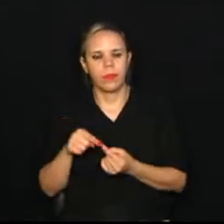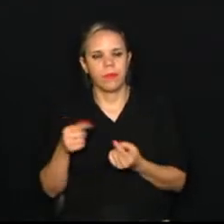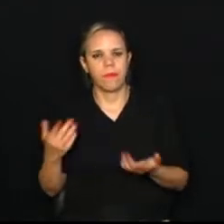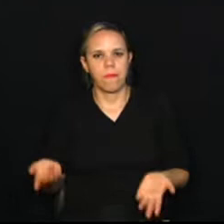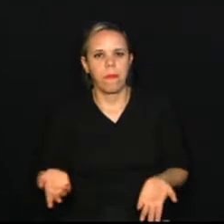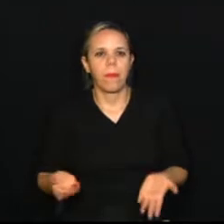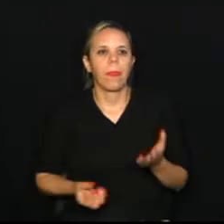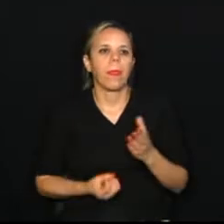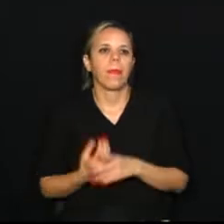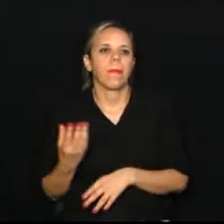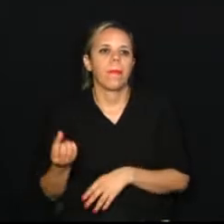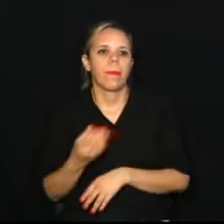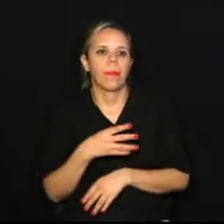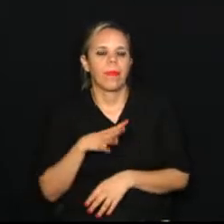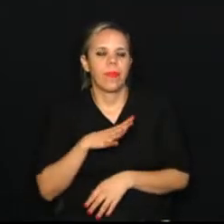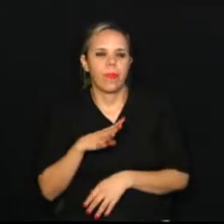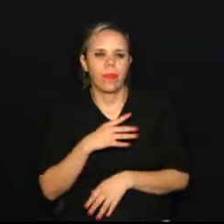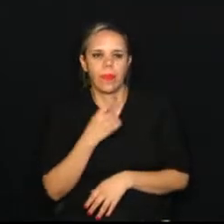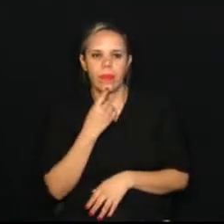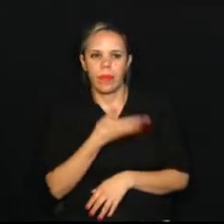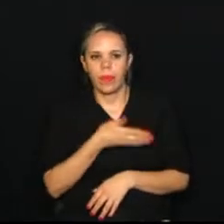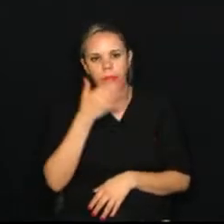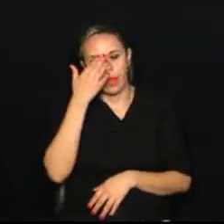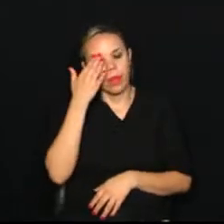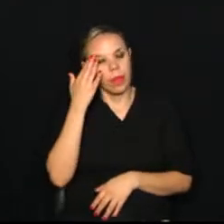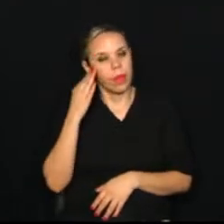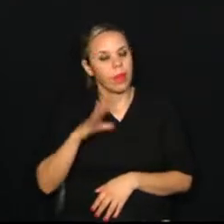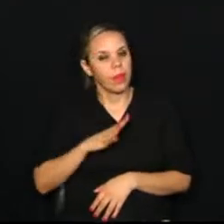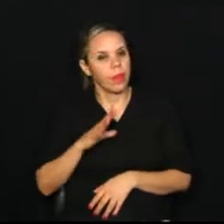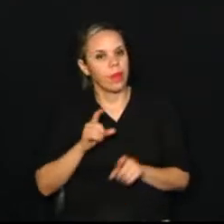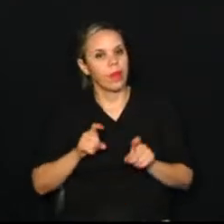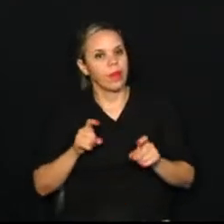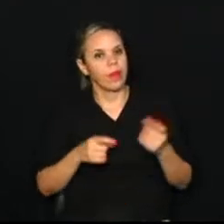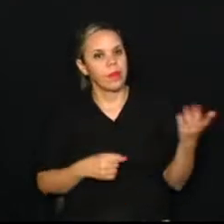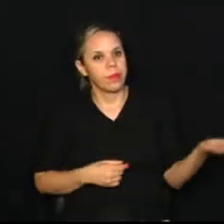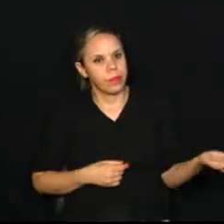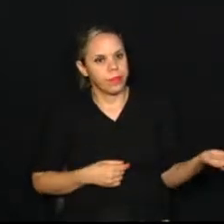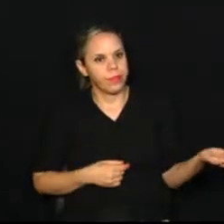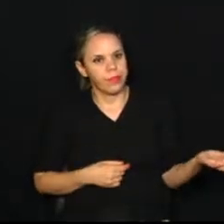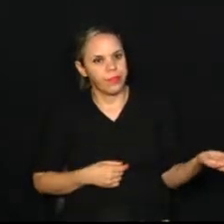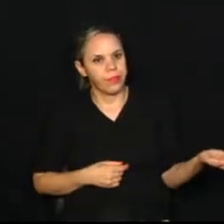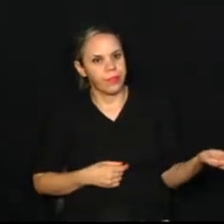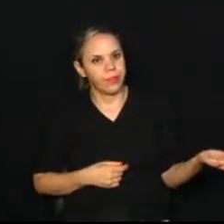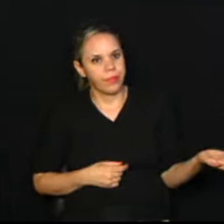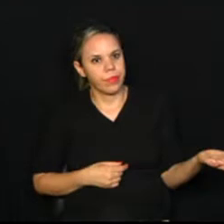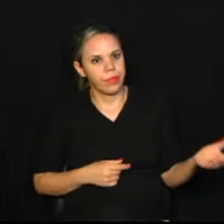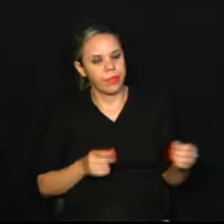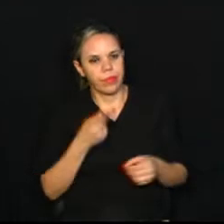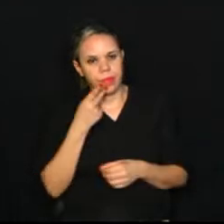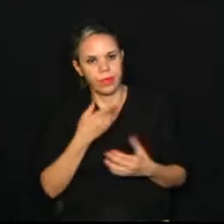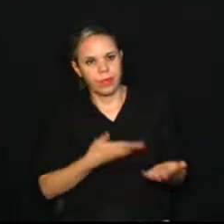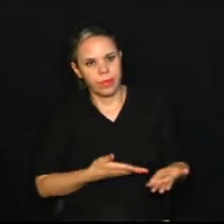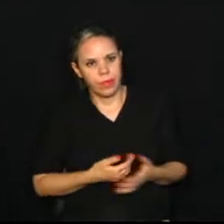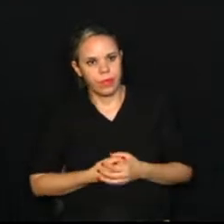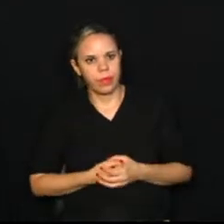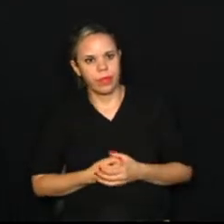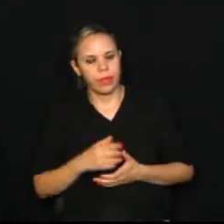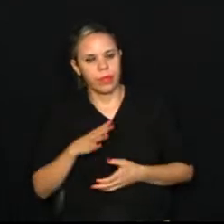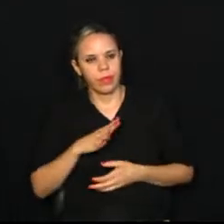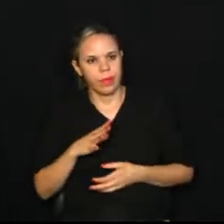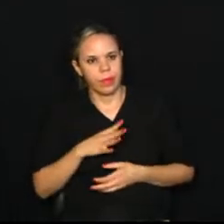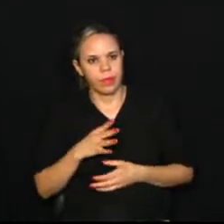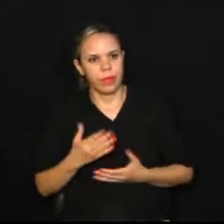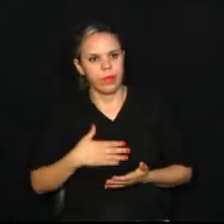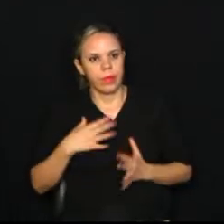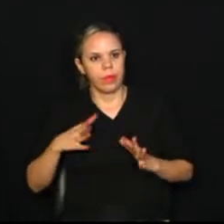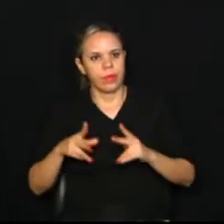é criar uma nova cidade de Campinas, uma cidade digital que vai dar o que falar, uma cidade que vai surpreender